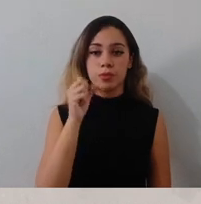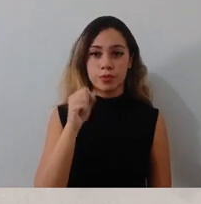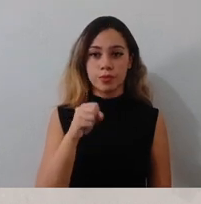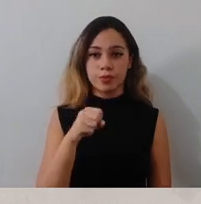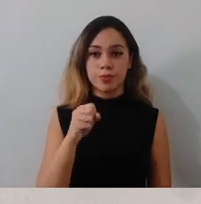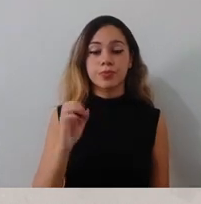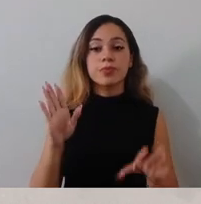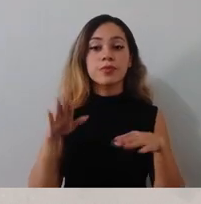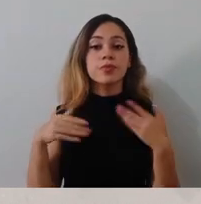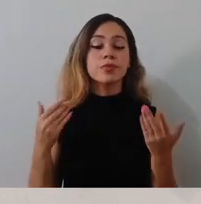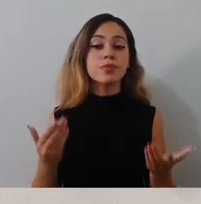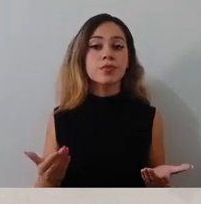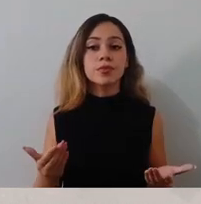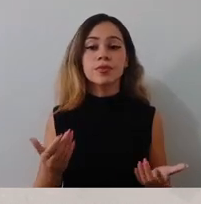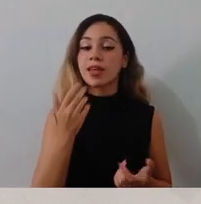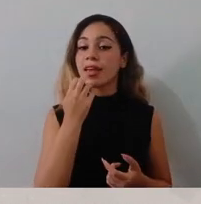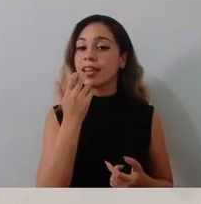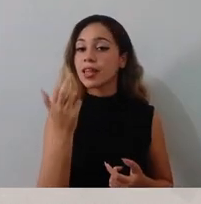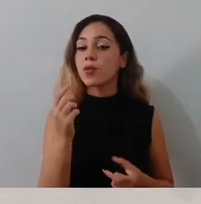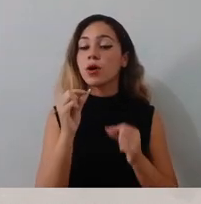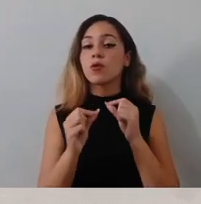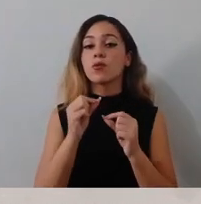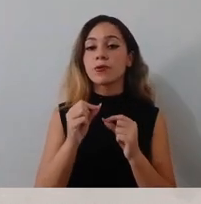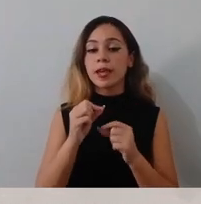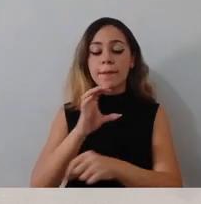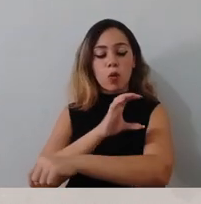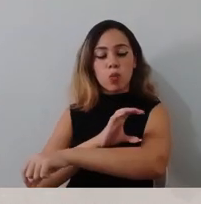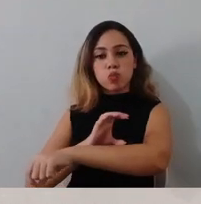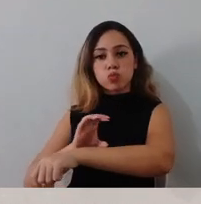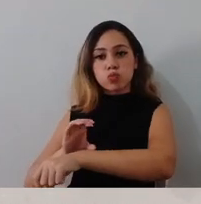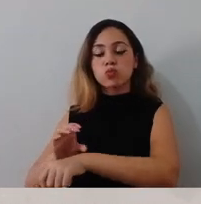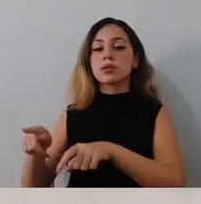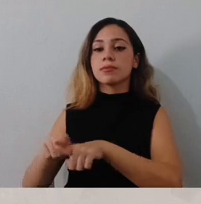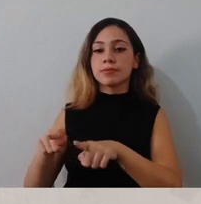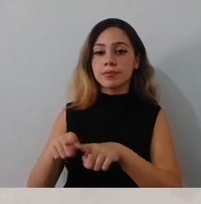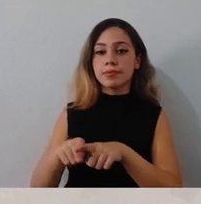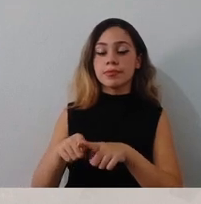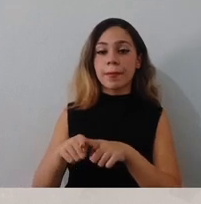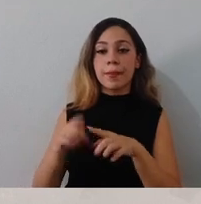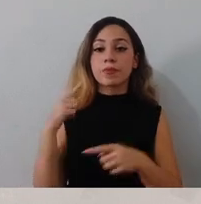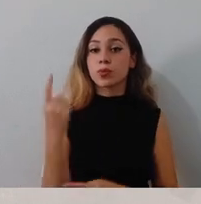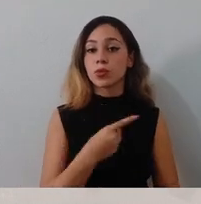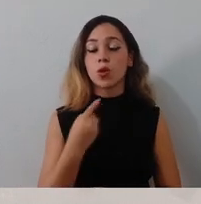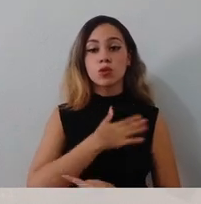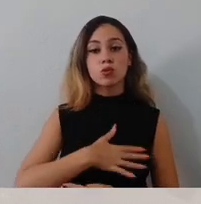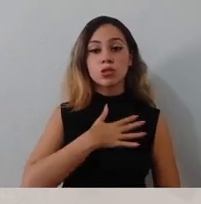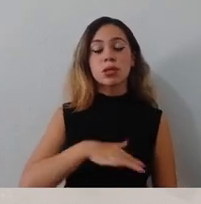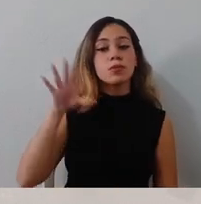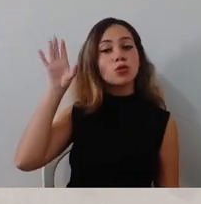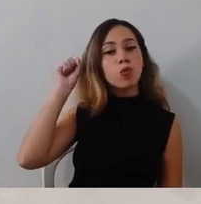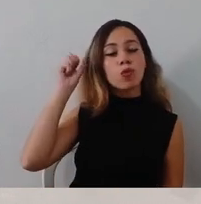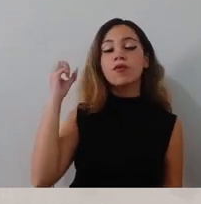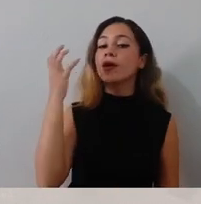auditiva. Então, a língua, ela perpassa pela cultura e pela cognição. Nós gostamos